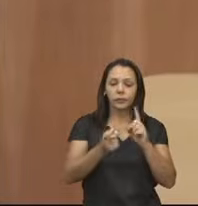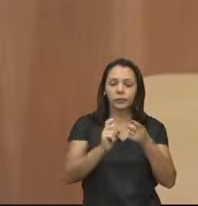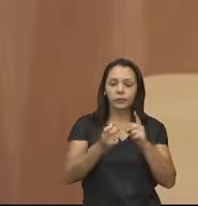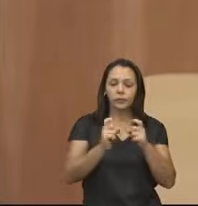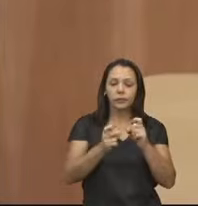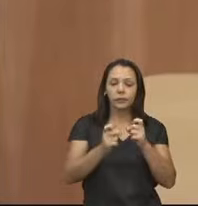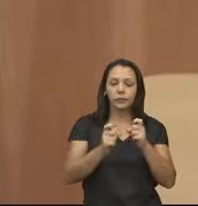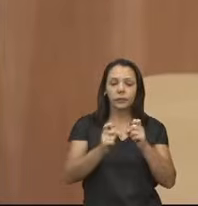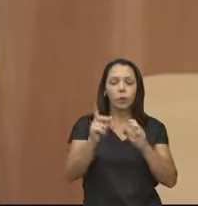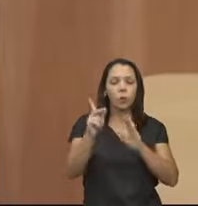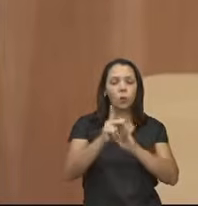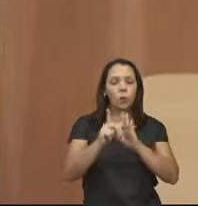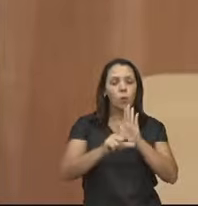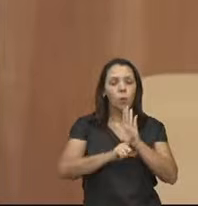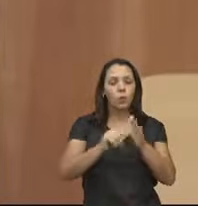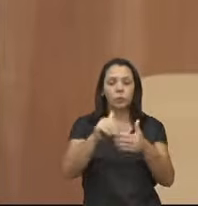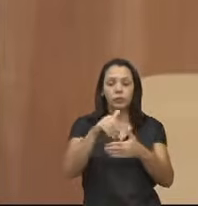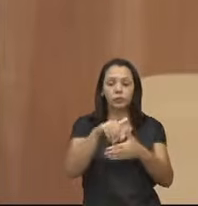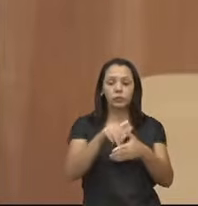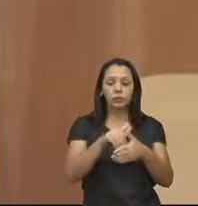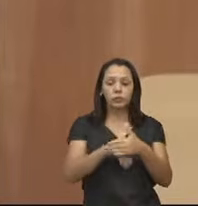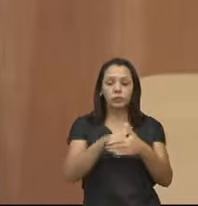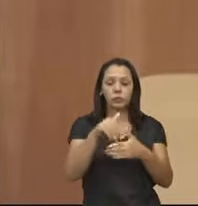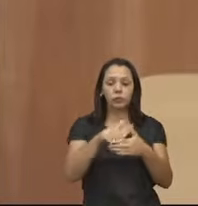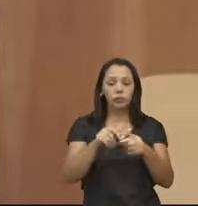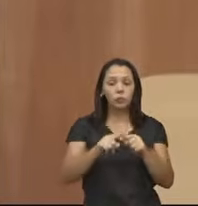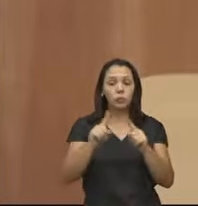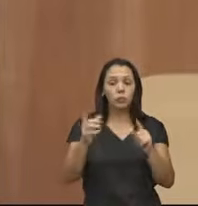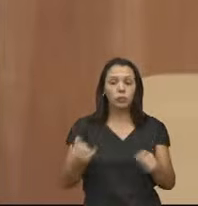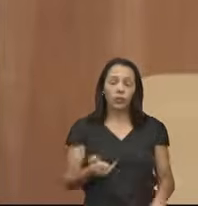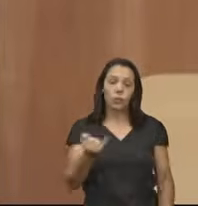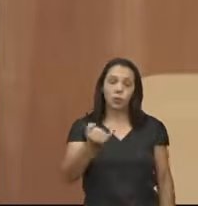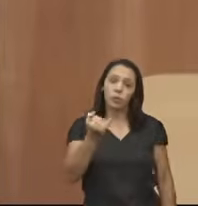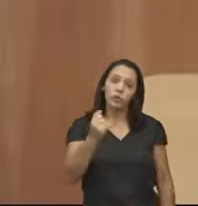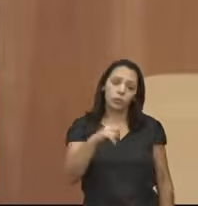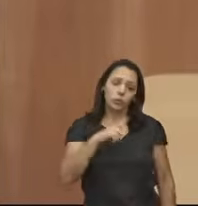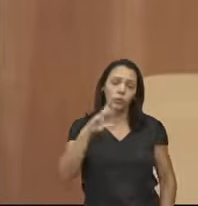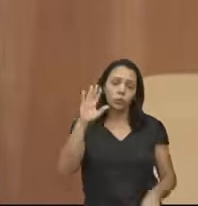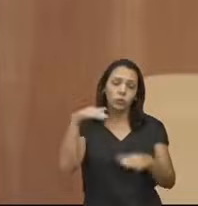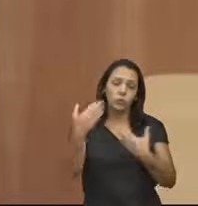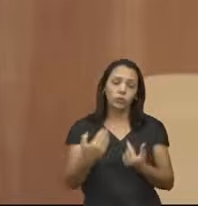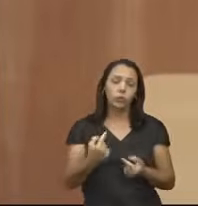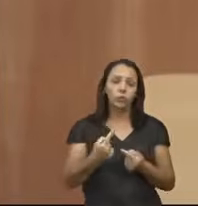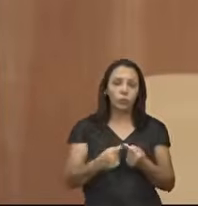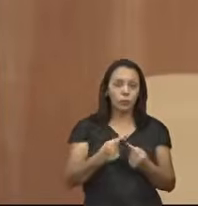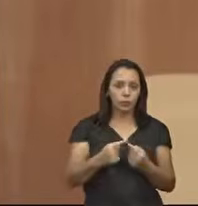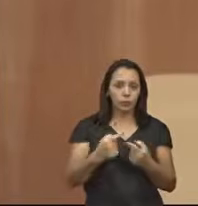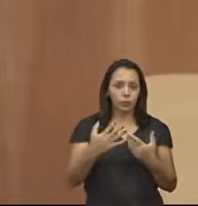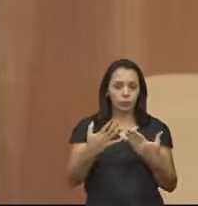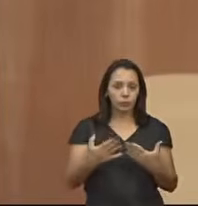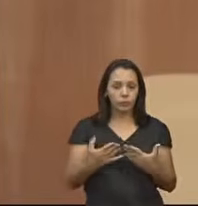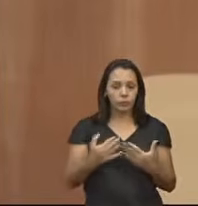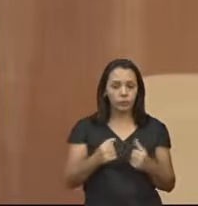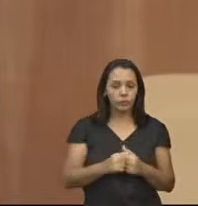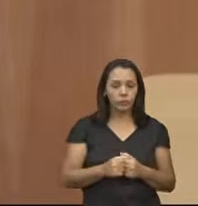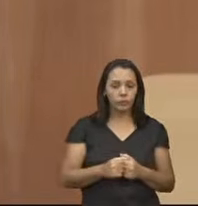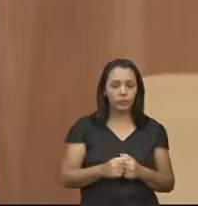da votação de projetos. Mas é importante que também se faça. Por quê?